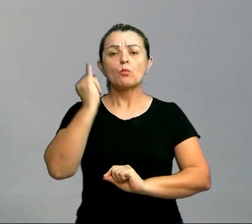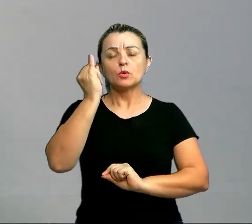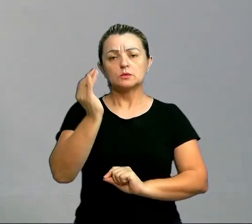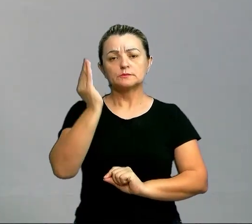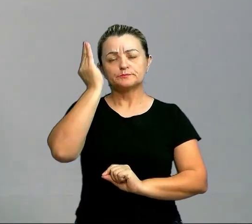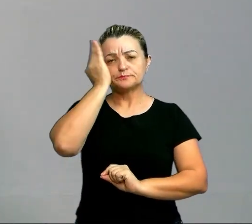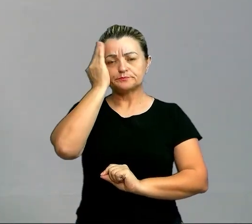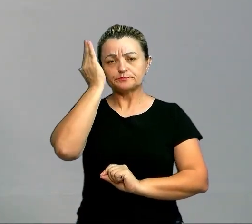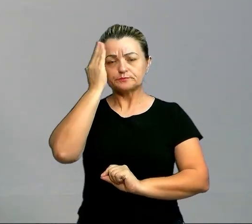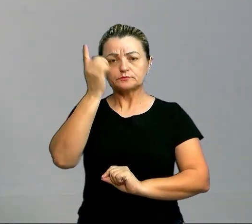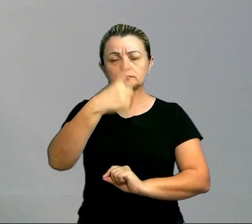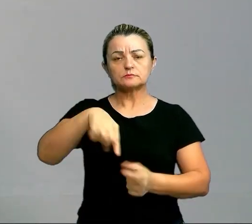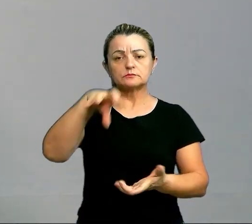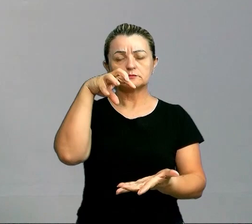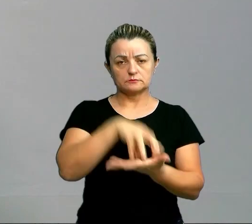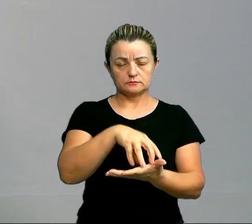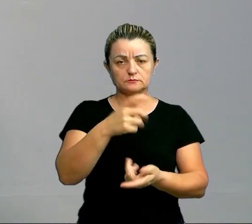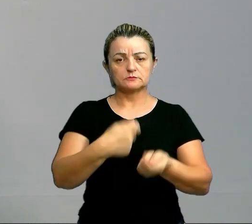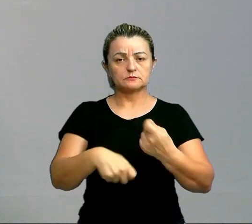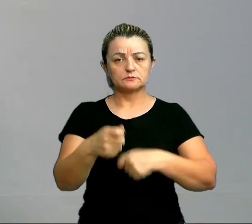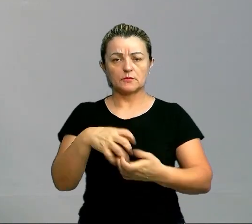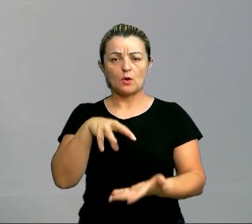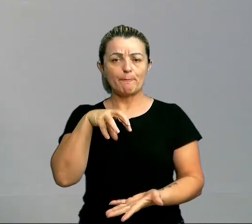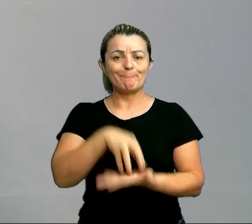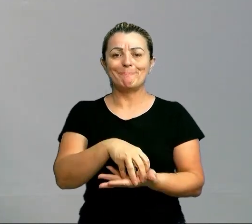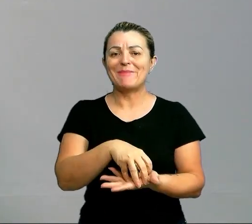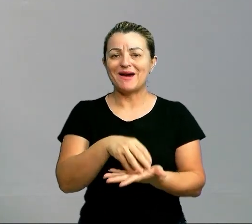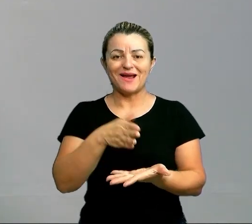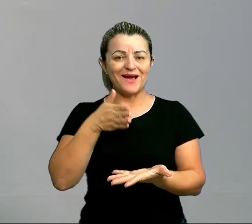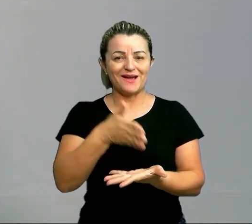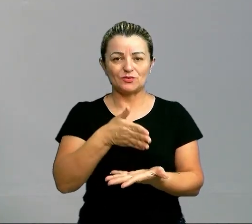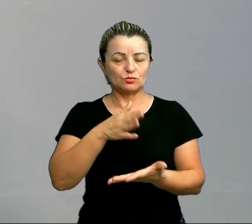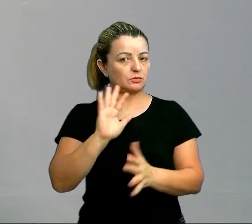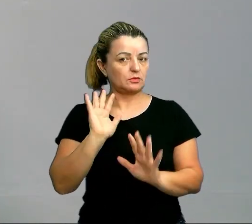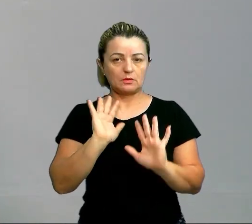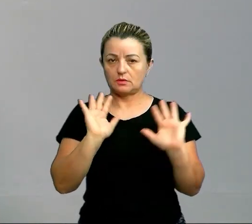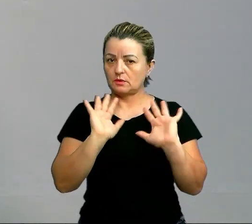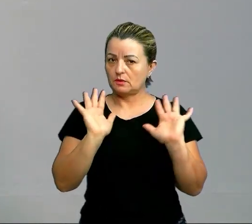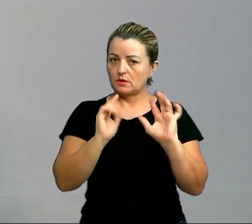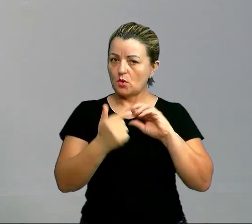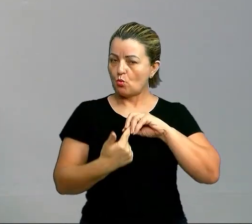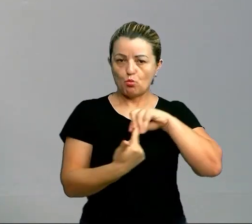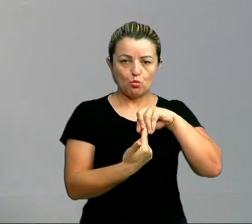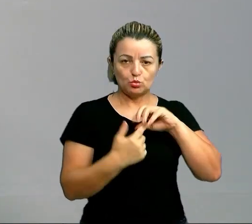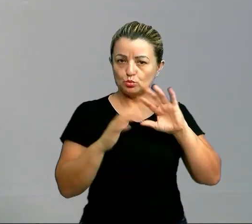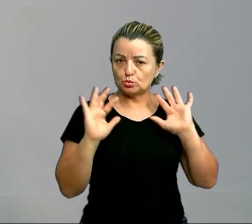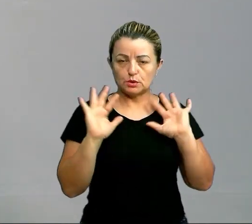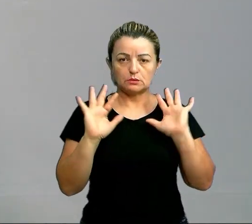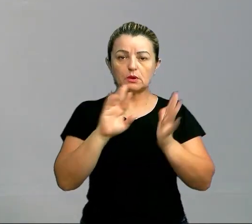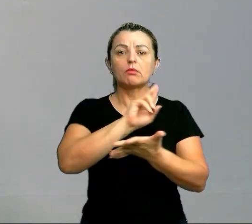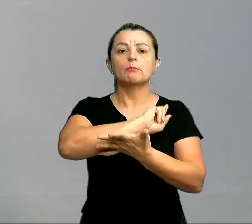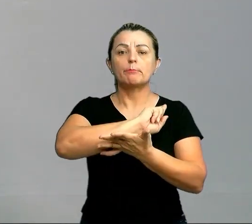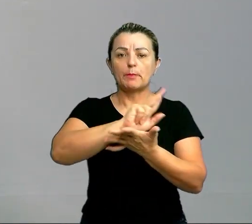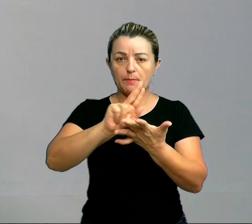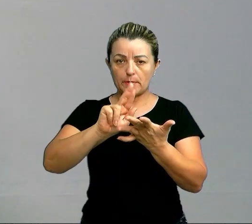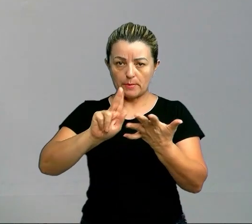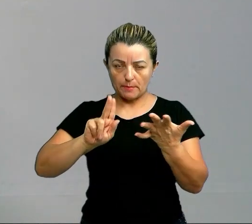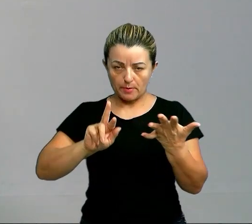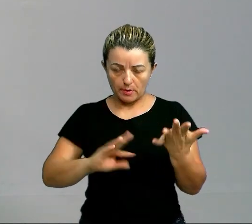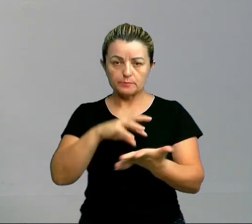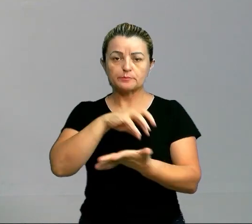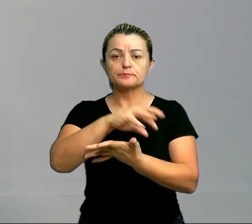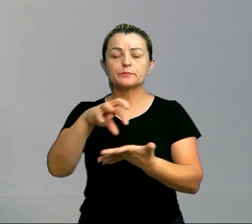também, esses blocos econômicos eles não são estáticos, né? Eles não são de uma única maneira. Existem diversos tipos de